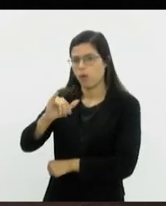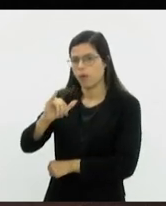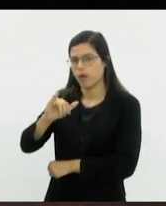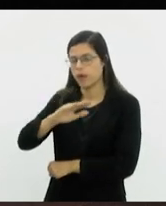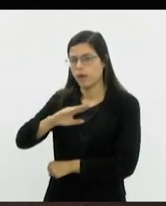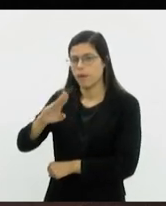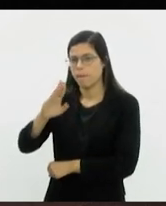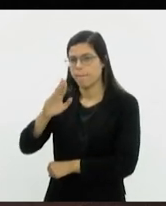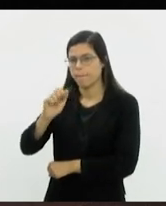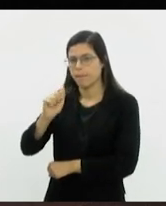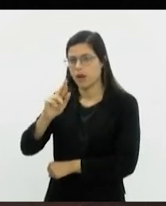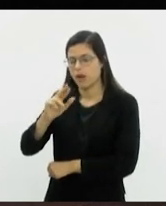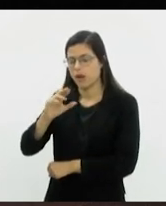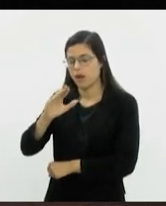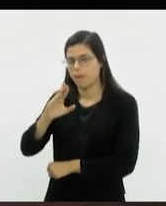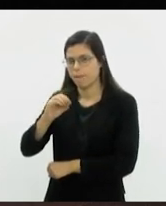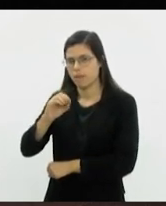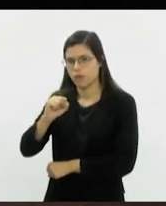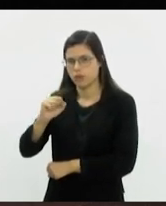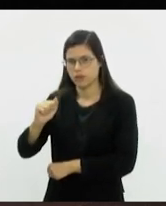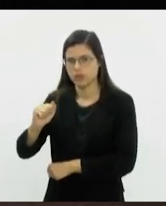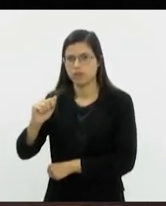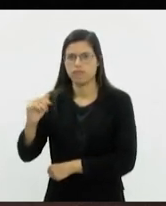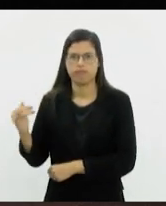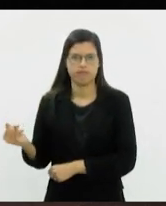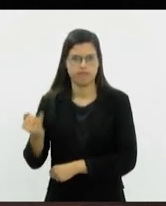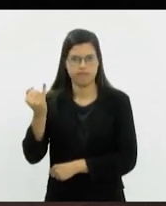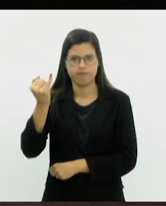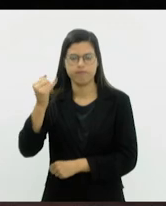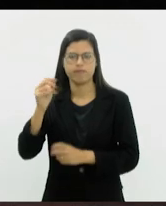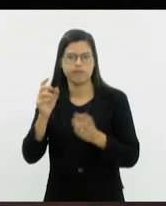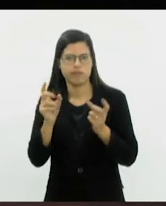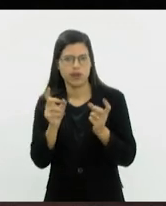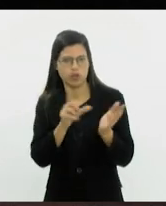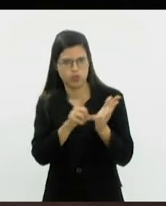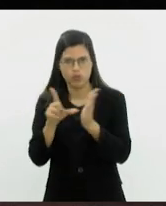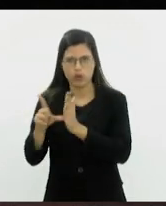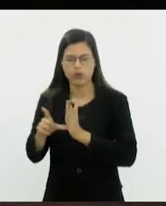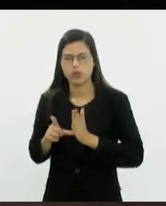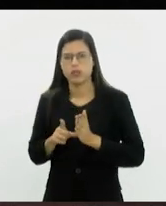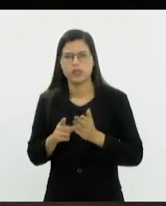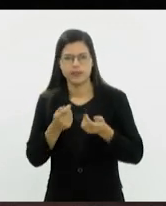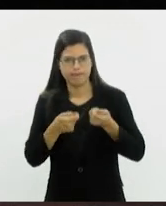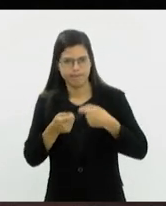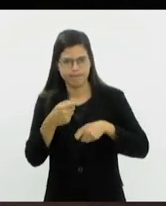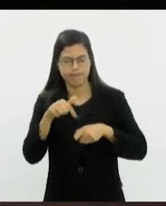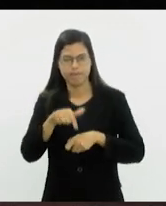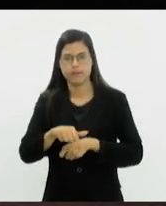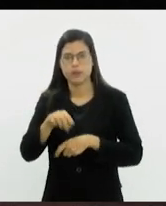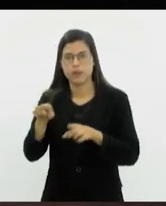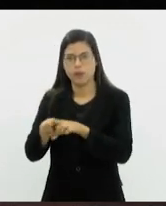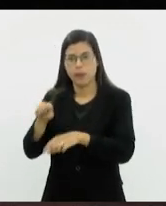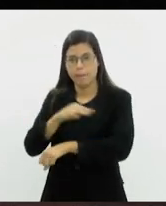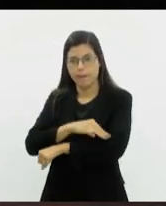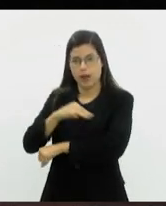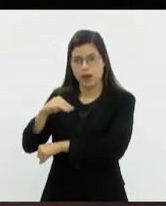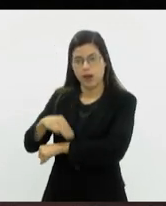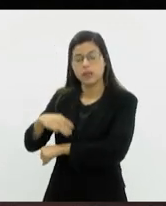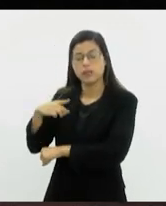é de fundamental importância também para o nosso comércio. Nós levamos para Macaé